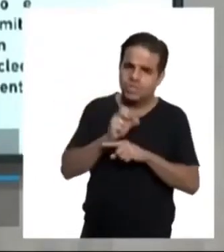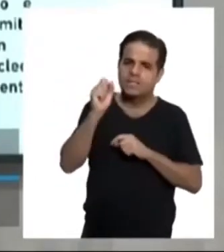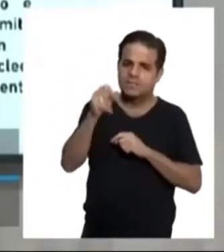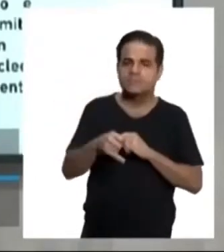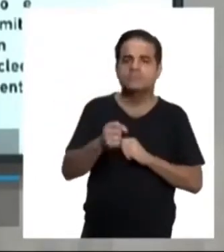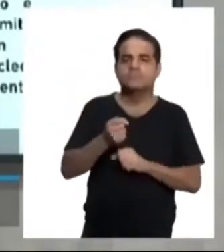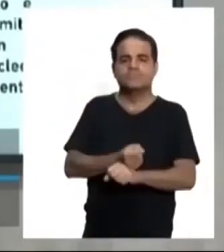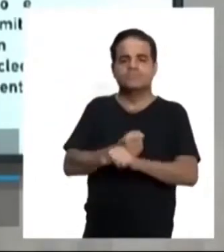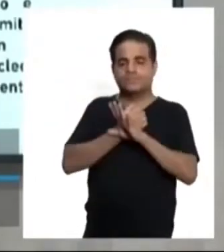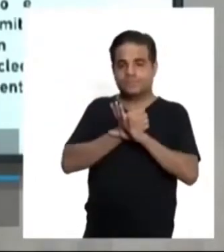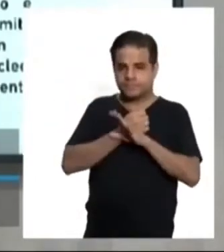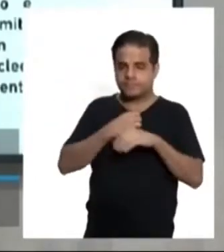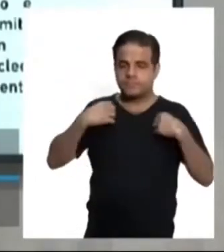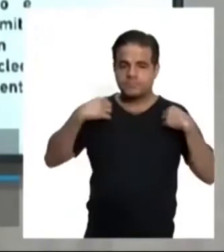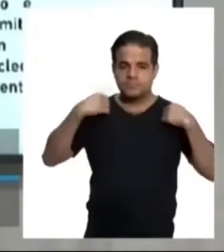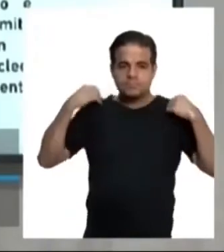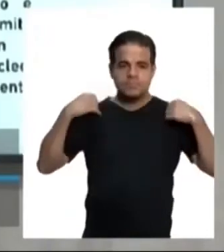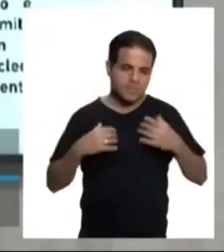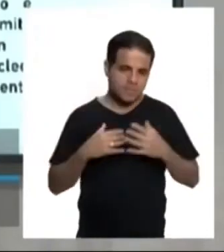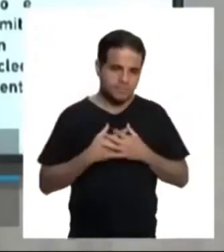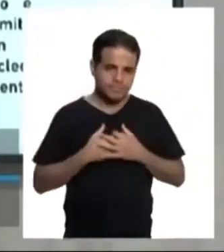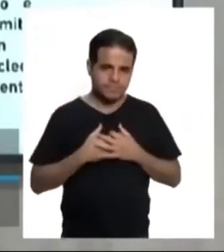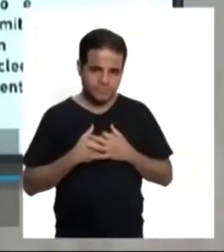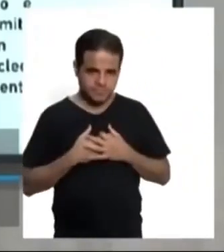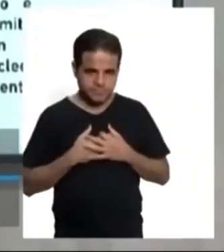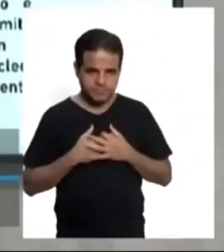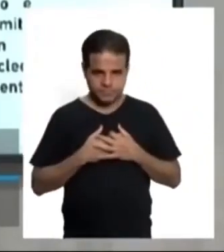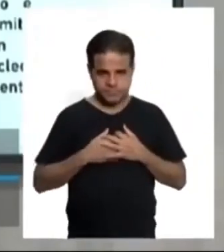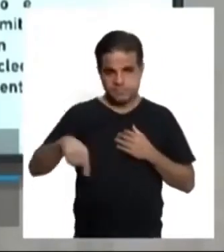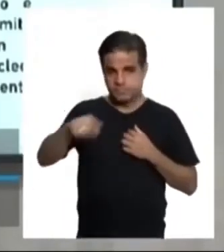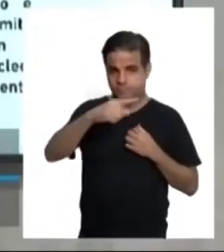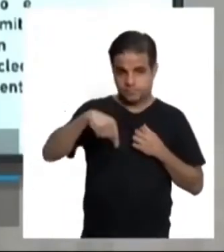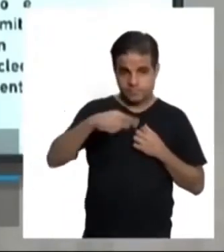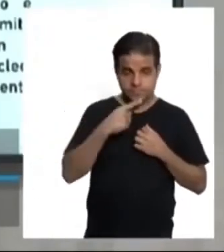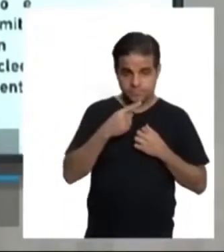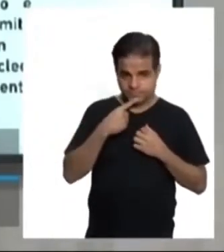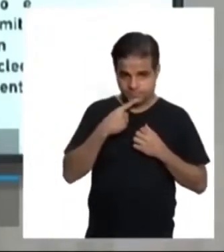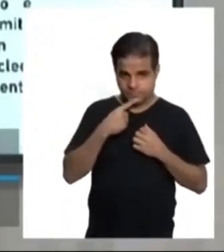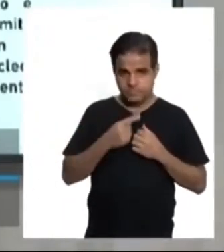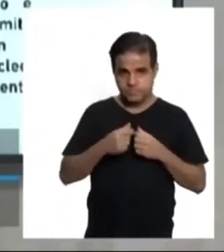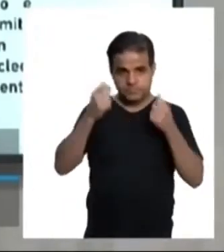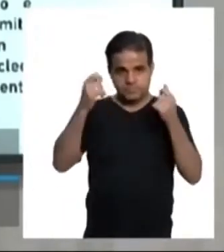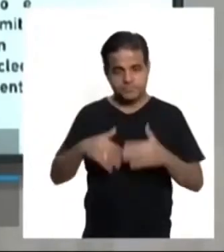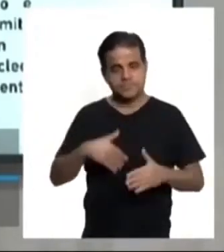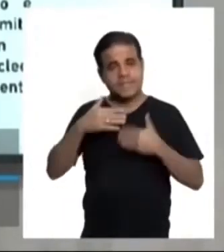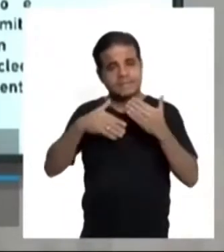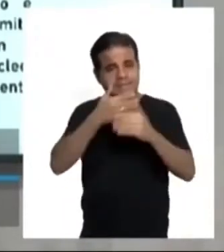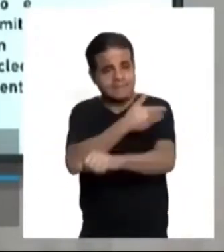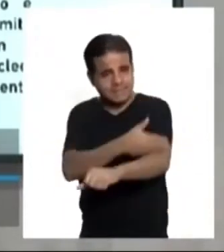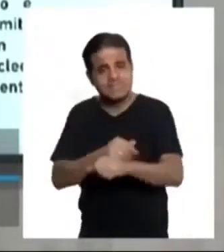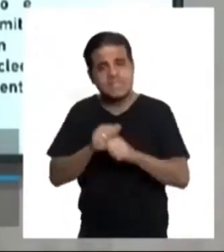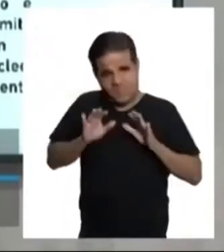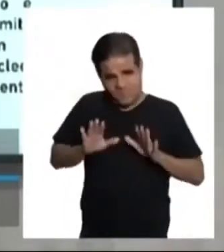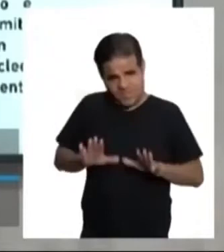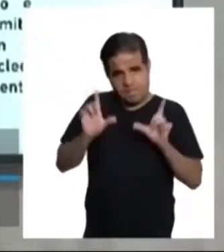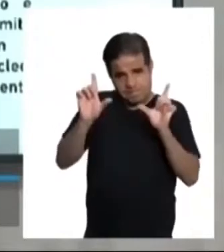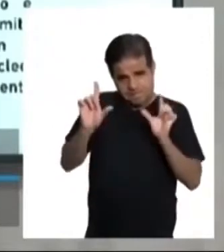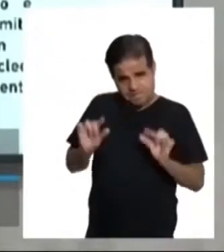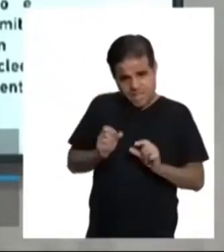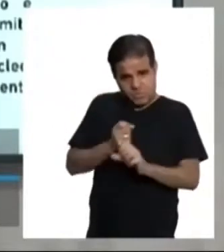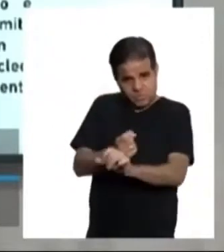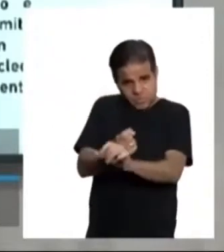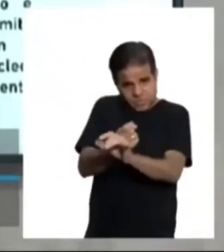radioativo. Ok? Ou seja, se nós estamos falando que o elemento radioativo, a tendência dele é ficar menos